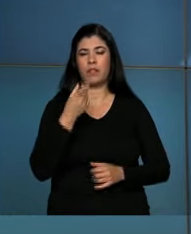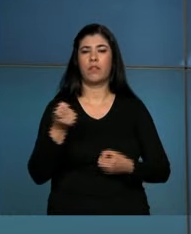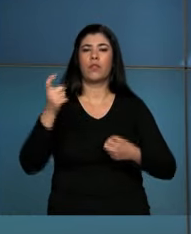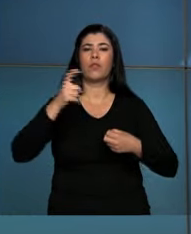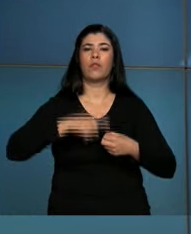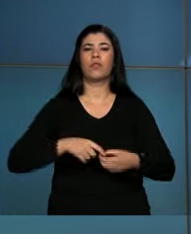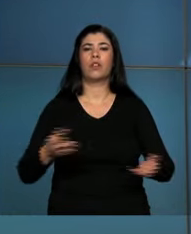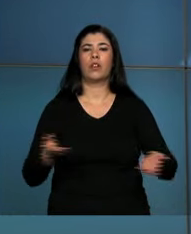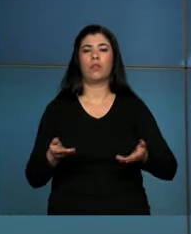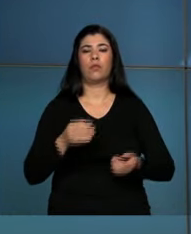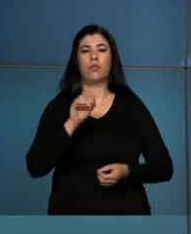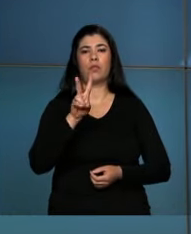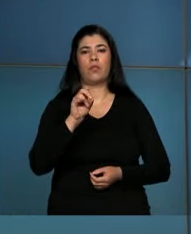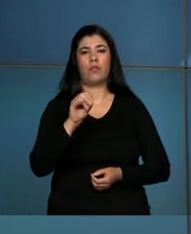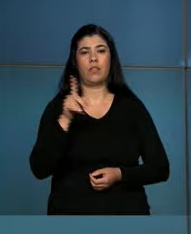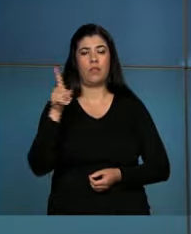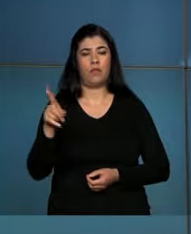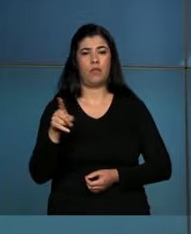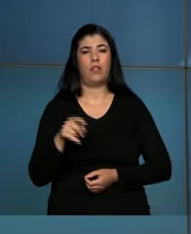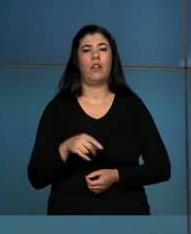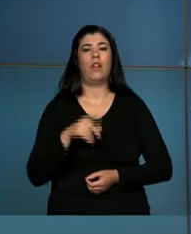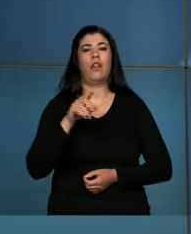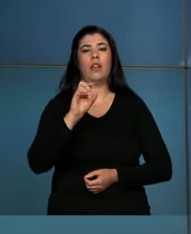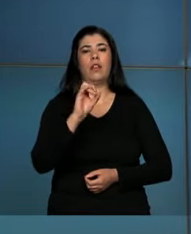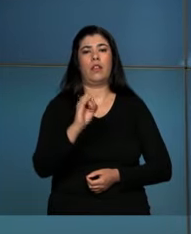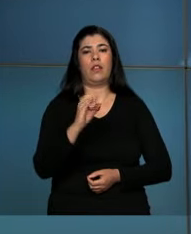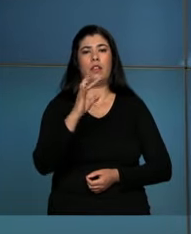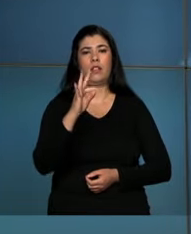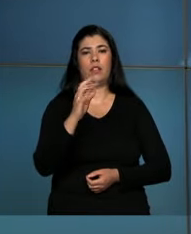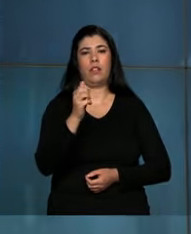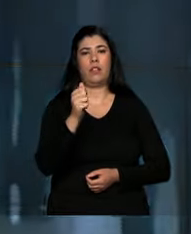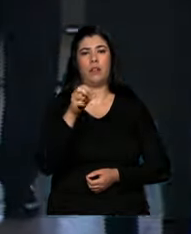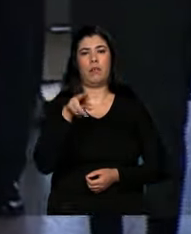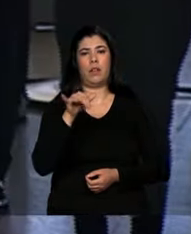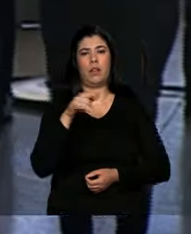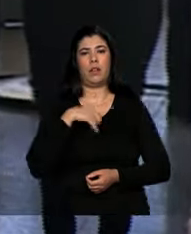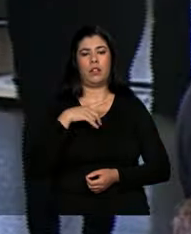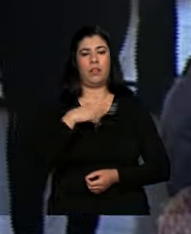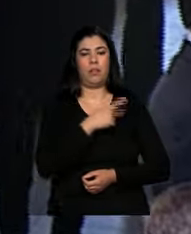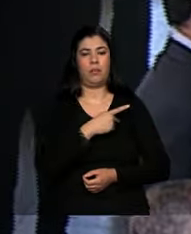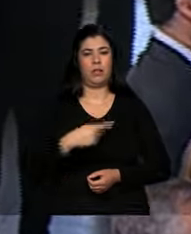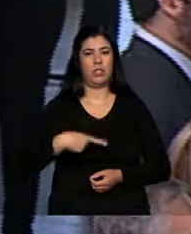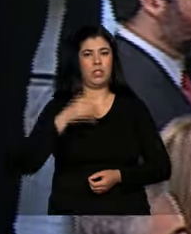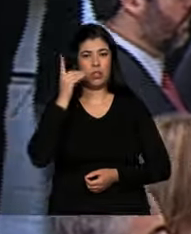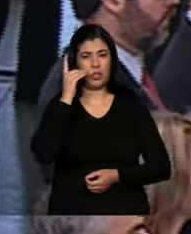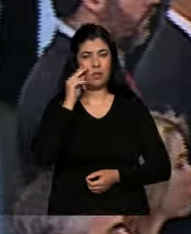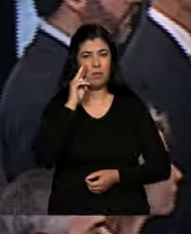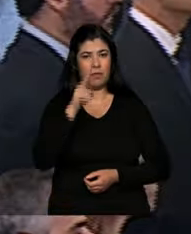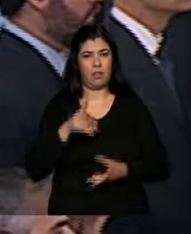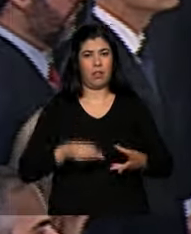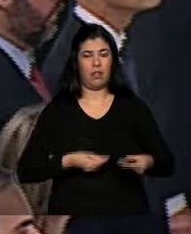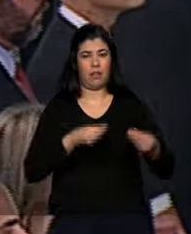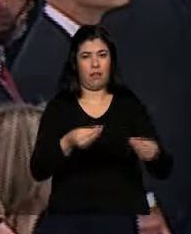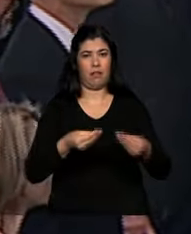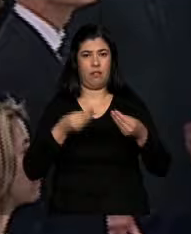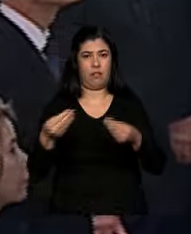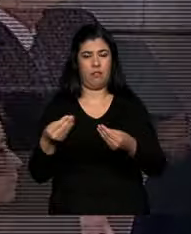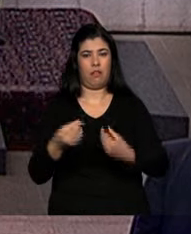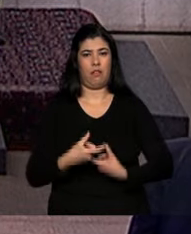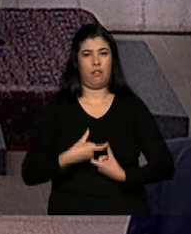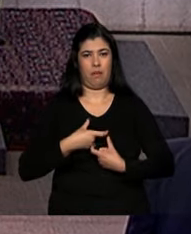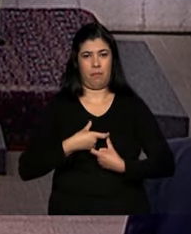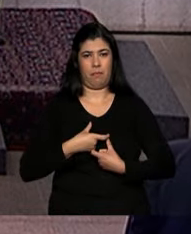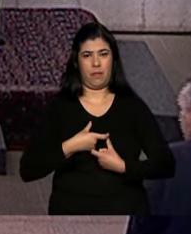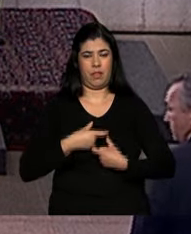Vamos voltar ao vivo, então, ao Palácio do Itamaraty, onde a presidenta Dilma Rousseff participa agora da entrega de medalhas da Ordem do